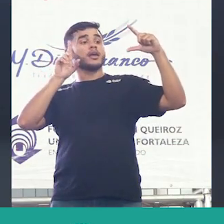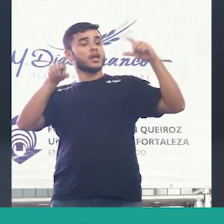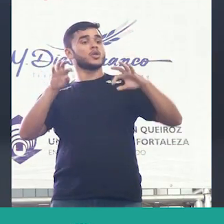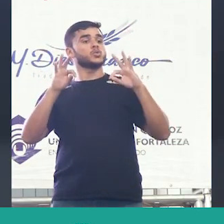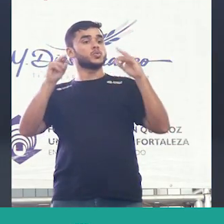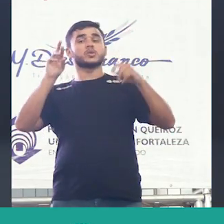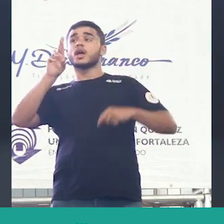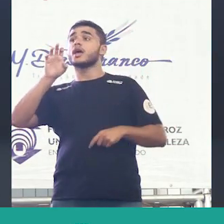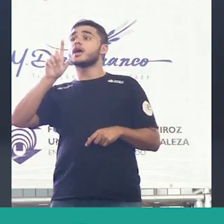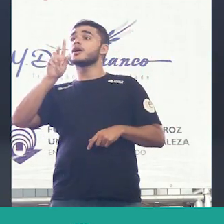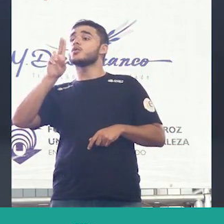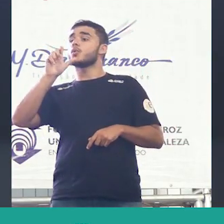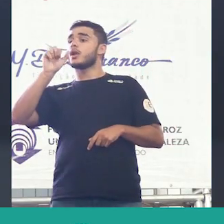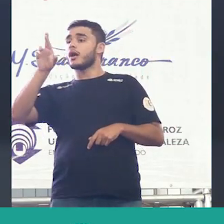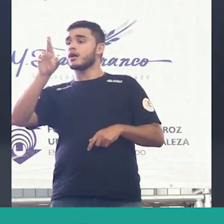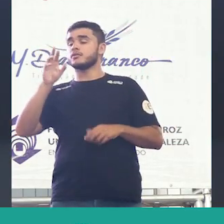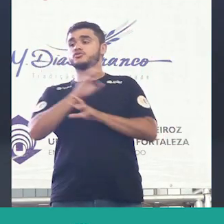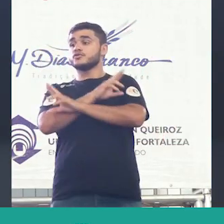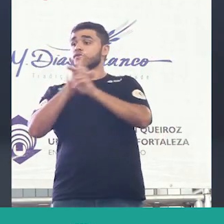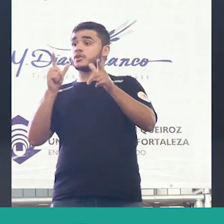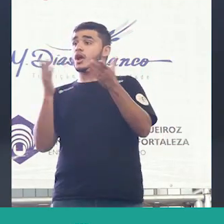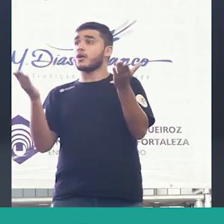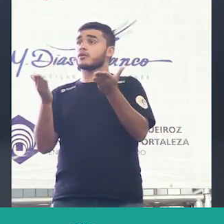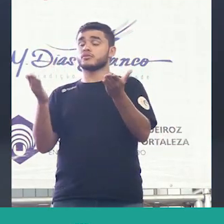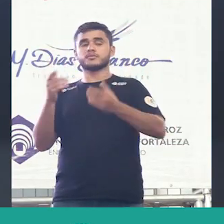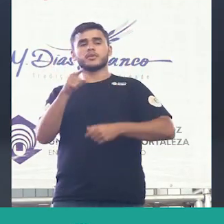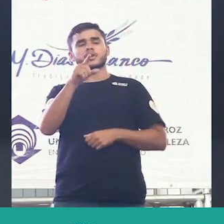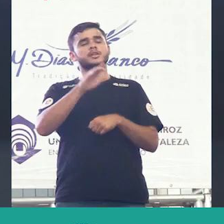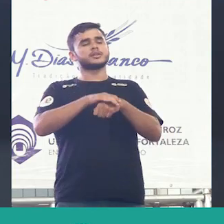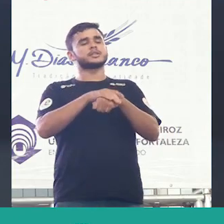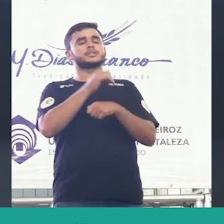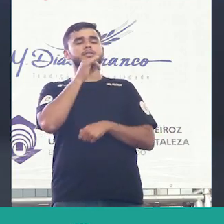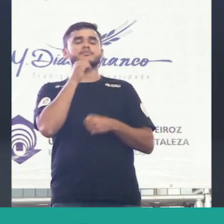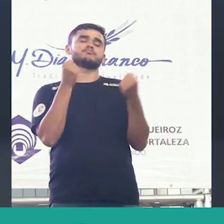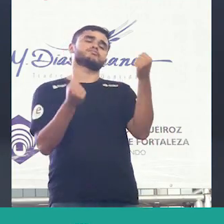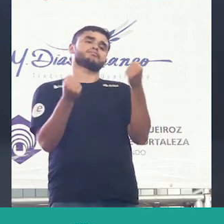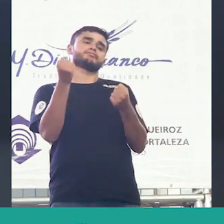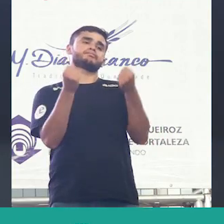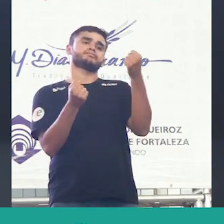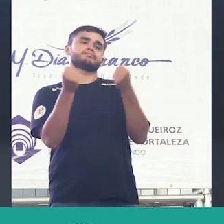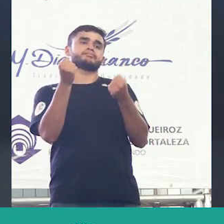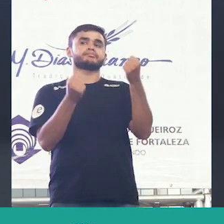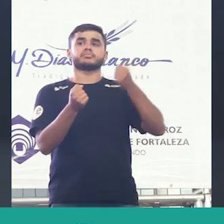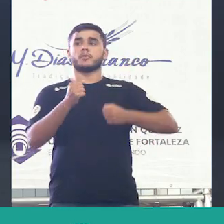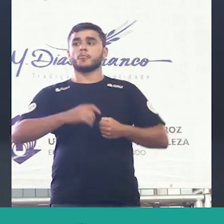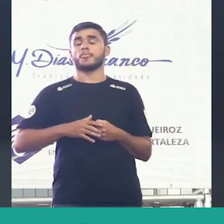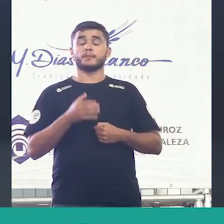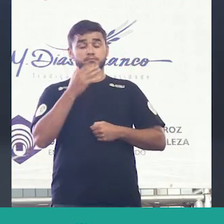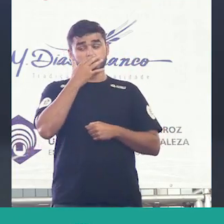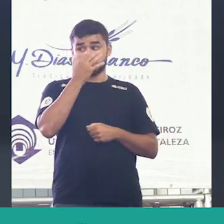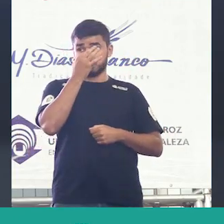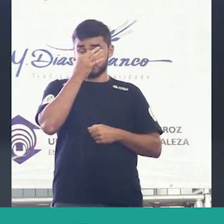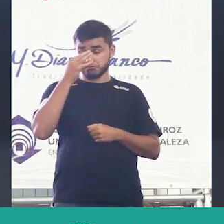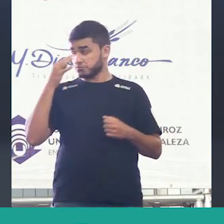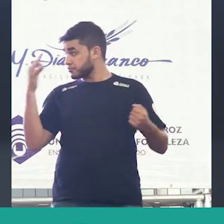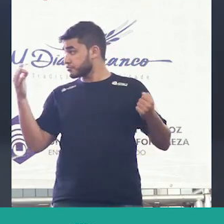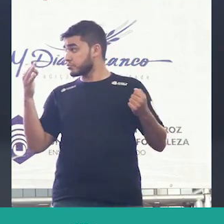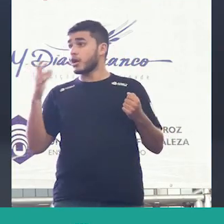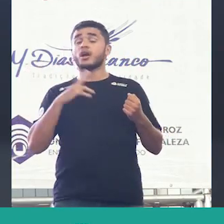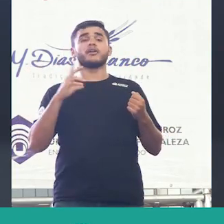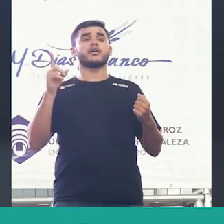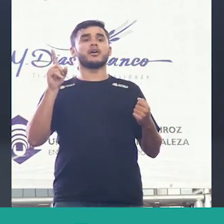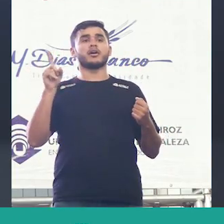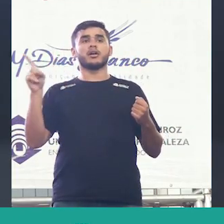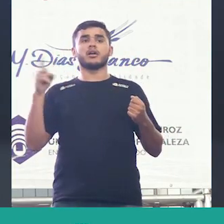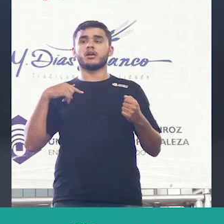não? Sim ou não? Você está dirigindo seu carro, olha aqui para o lado e